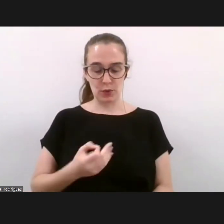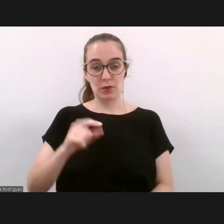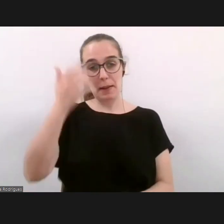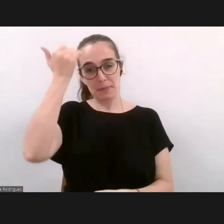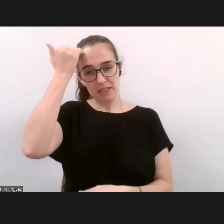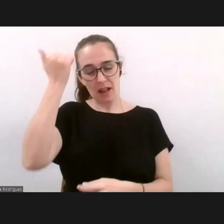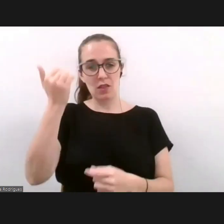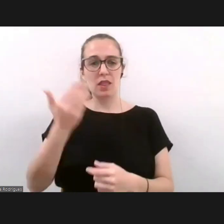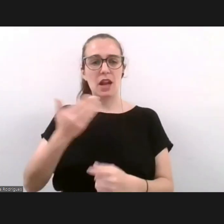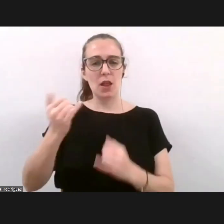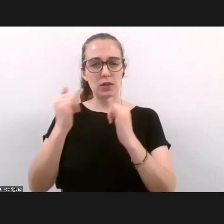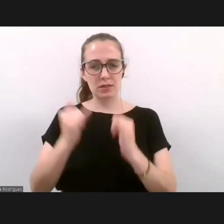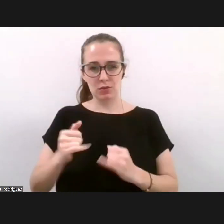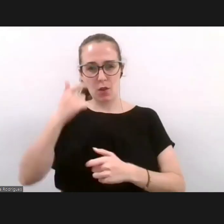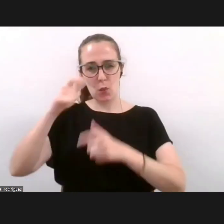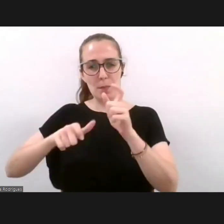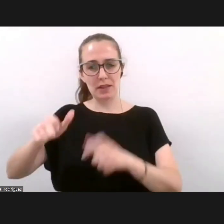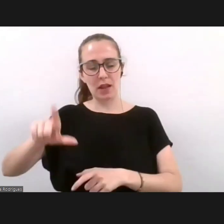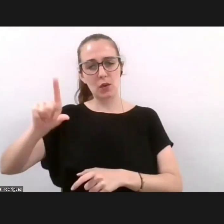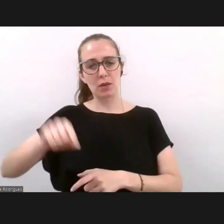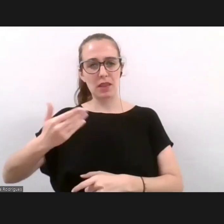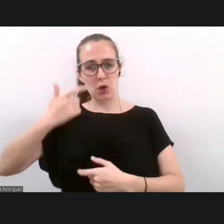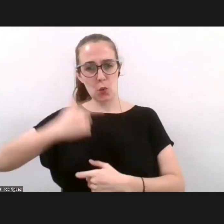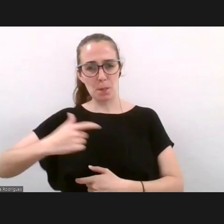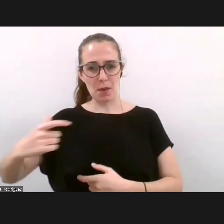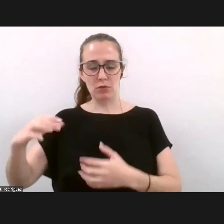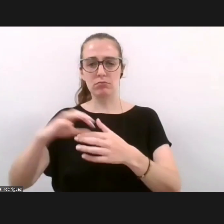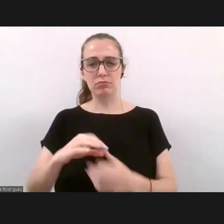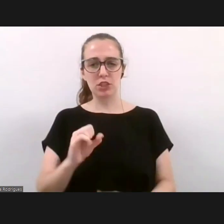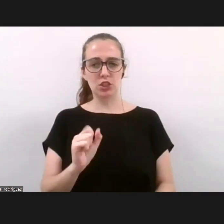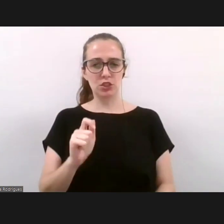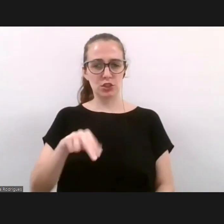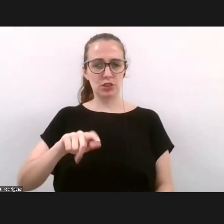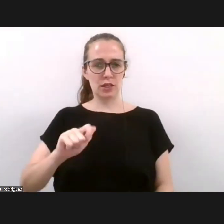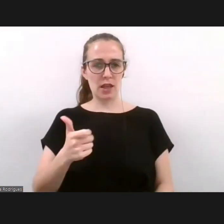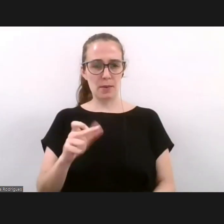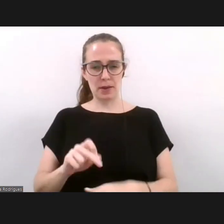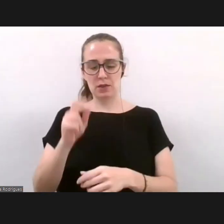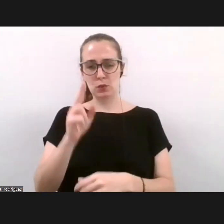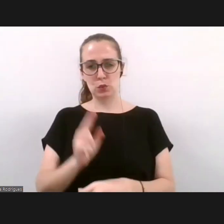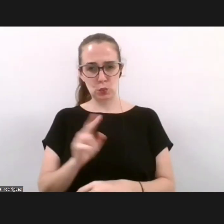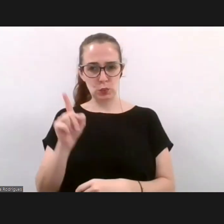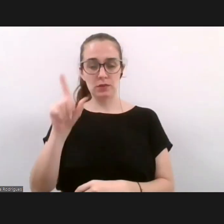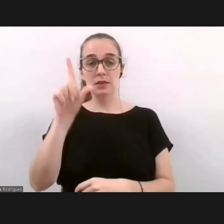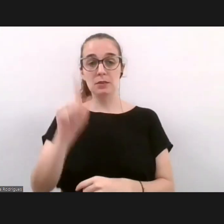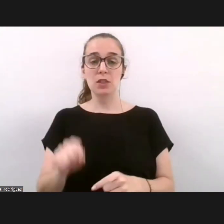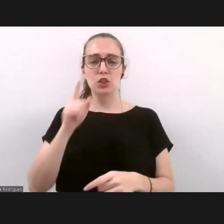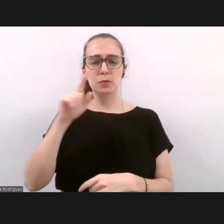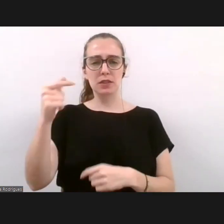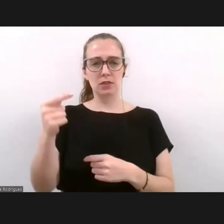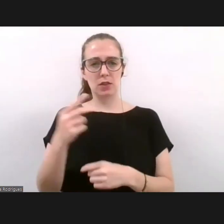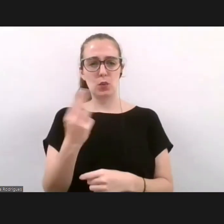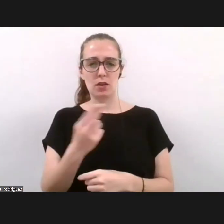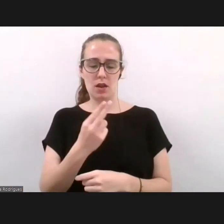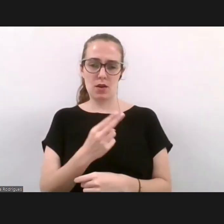Direito Internacional Humanitário e Direitos Humanos pela Universidade de Genebra e especializada em Direito da União Europeia pela Faculdade de Direito